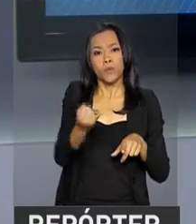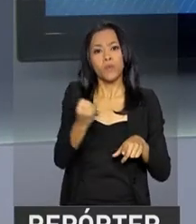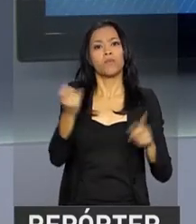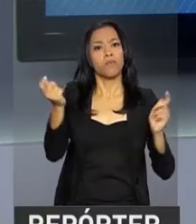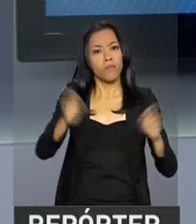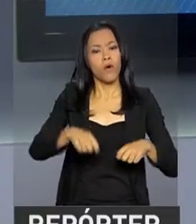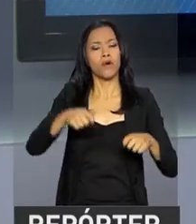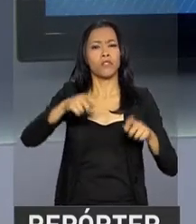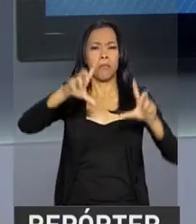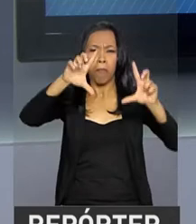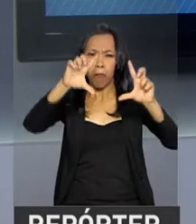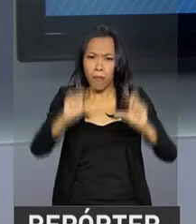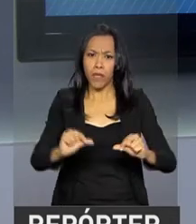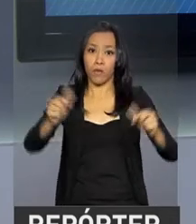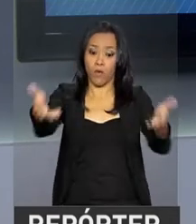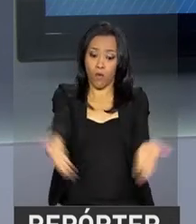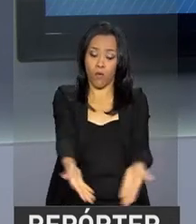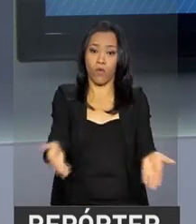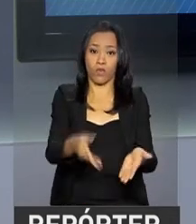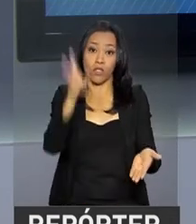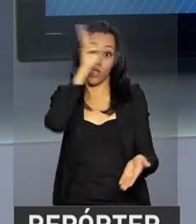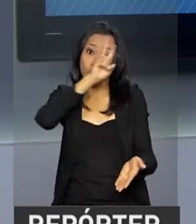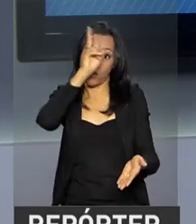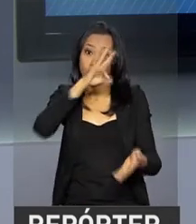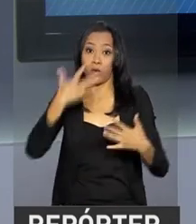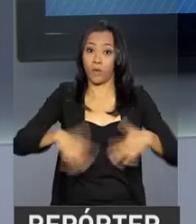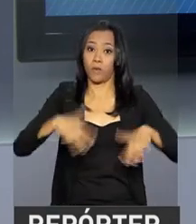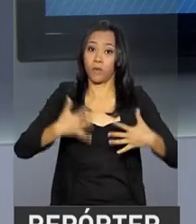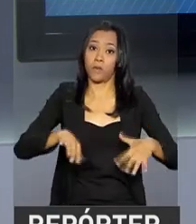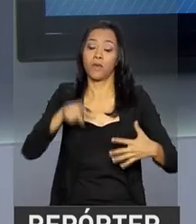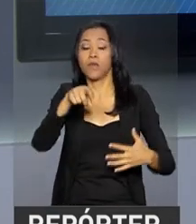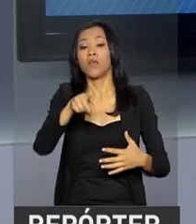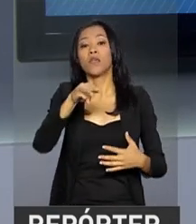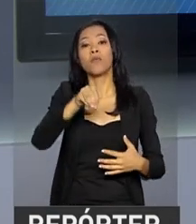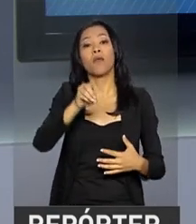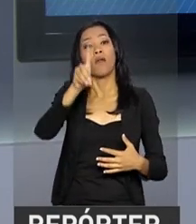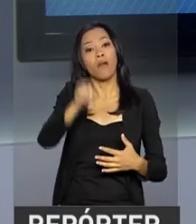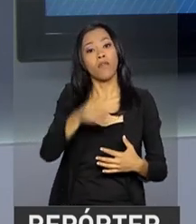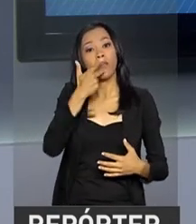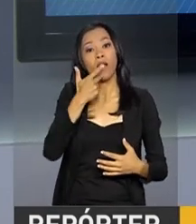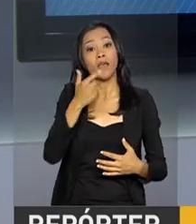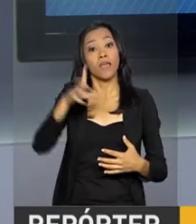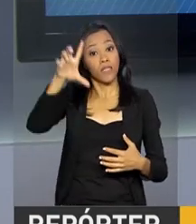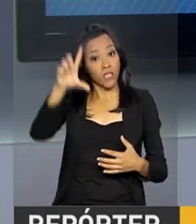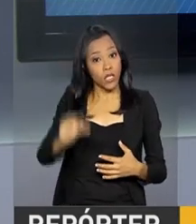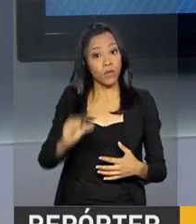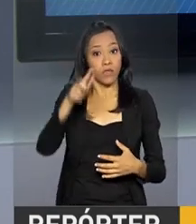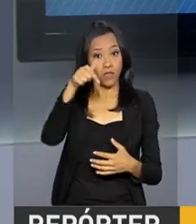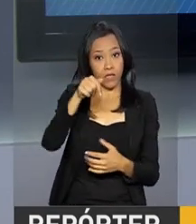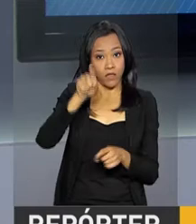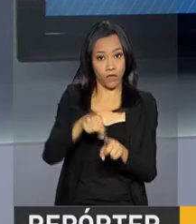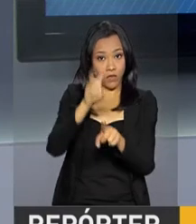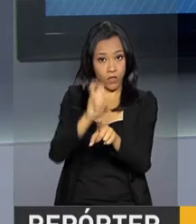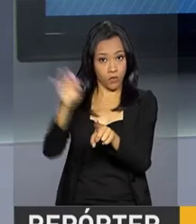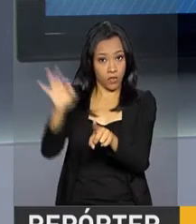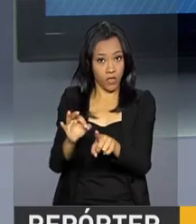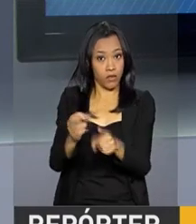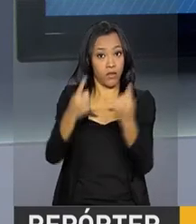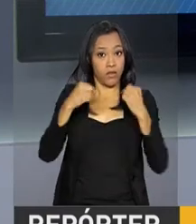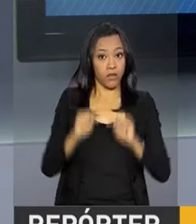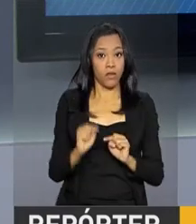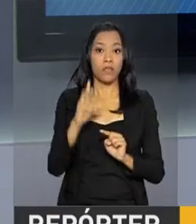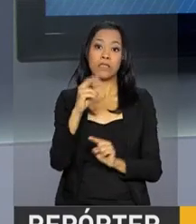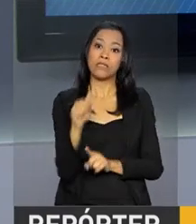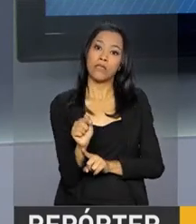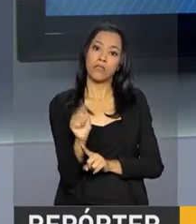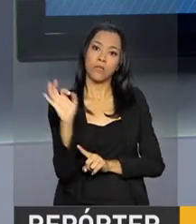menor nível da história hoje. A expectativa do mercado financeiro é que a taxa básica seja reduzida de 7,5% para